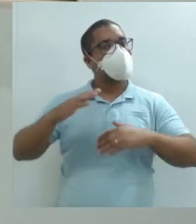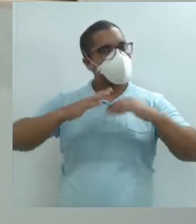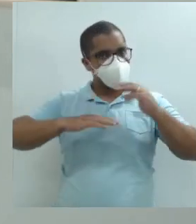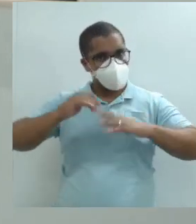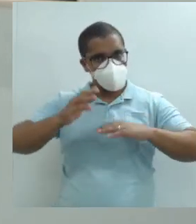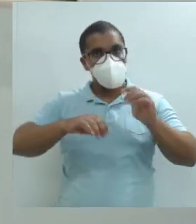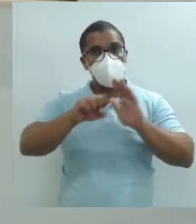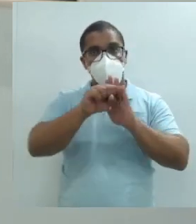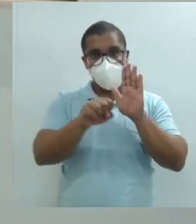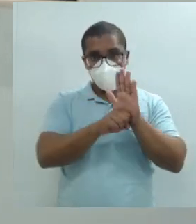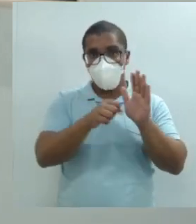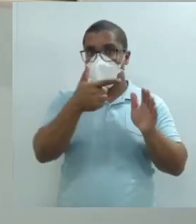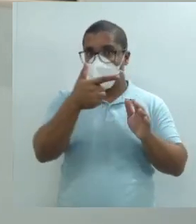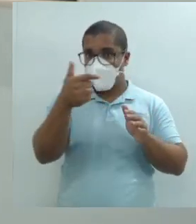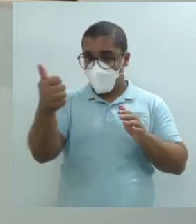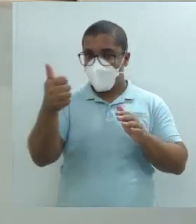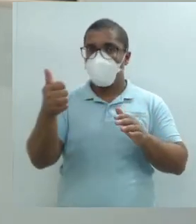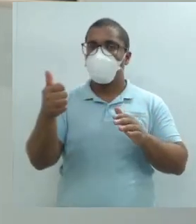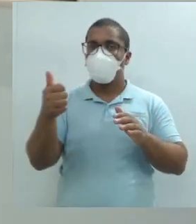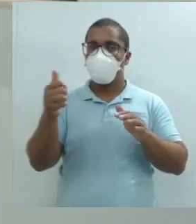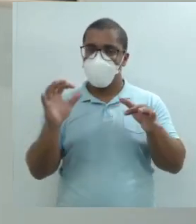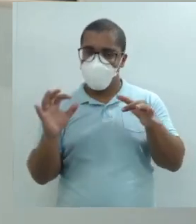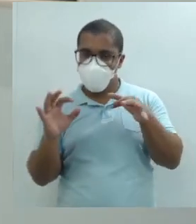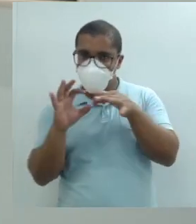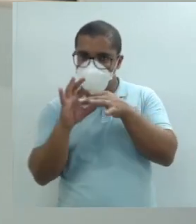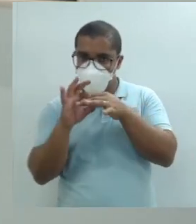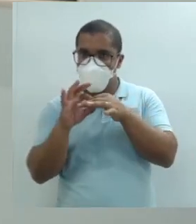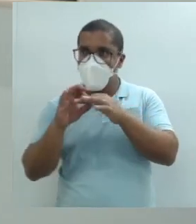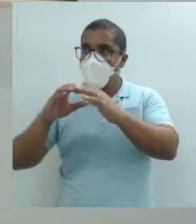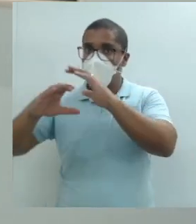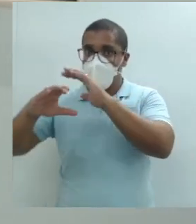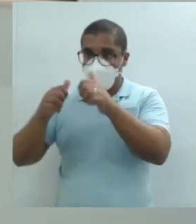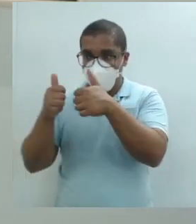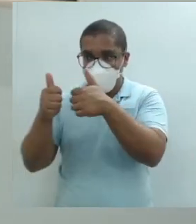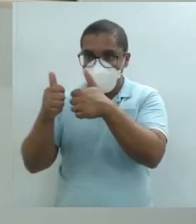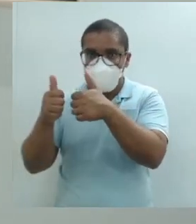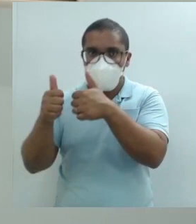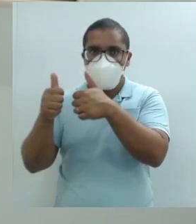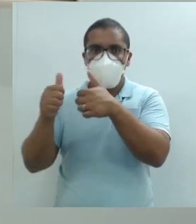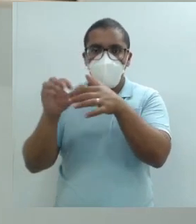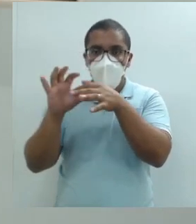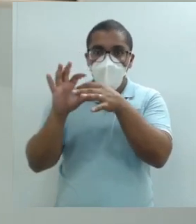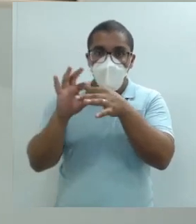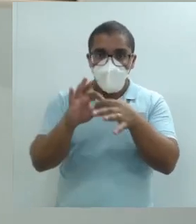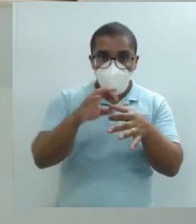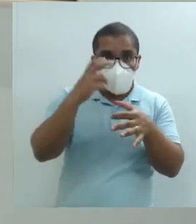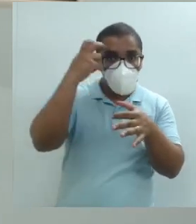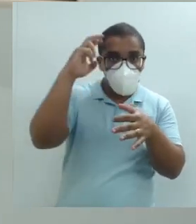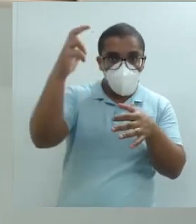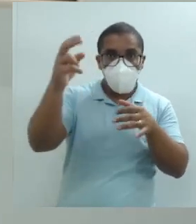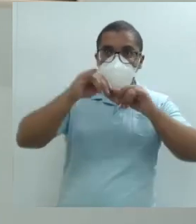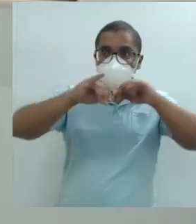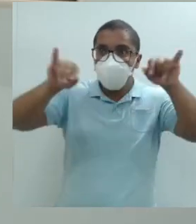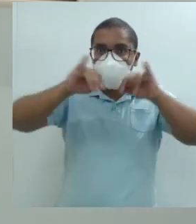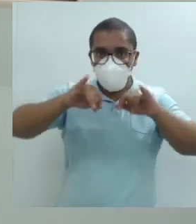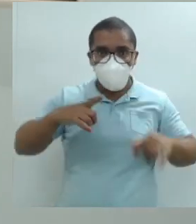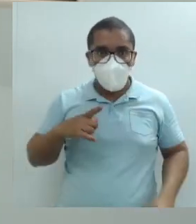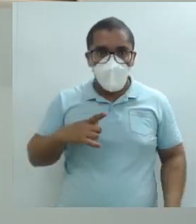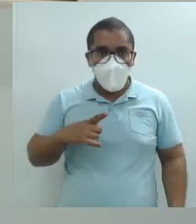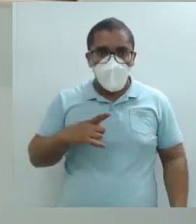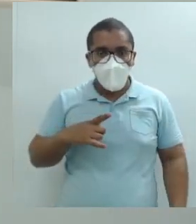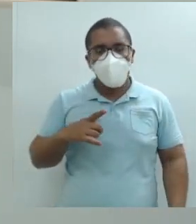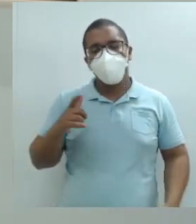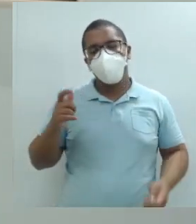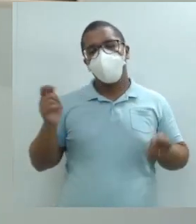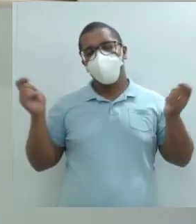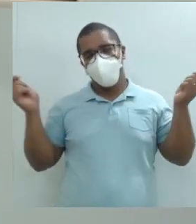né, do século XXI, aliadas ali a uma boa comunicação, a um bom contexto de cultura informacional,